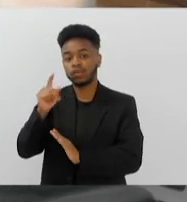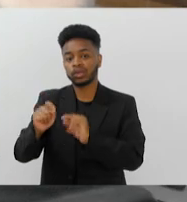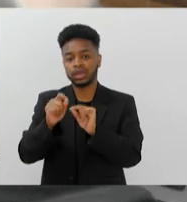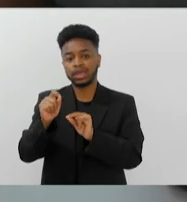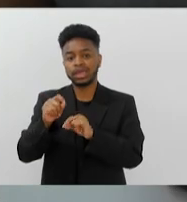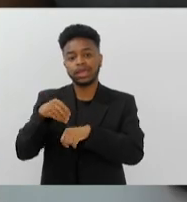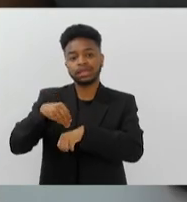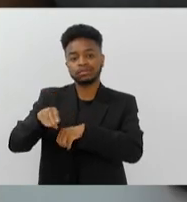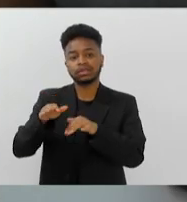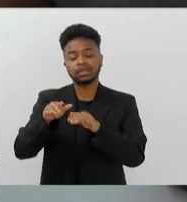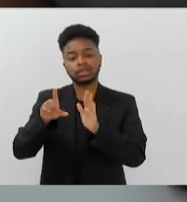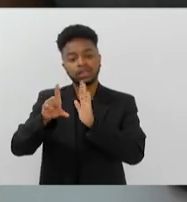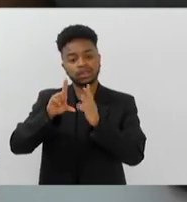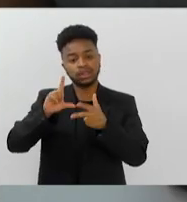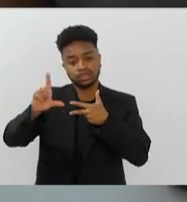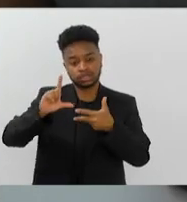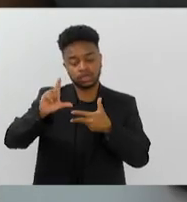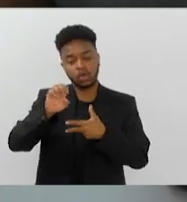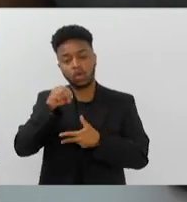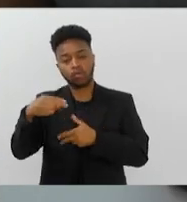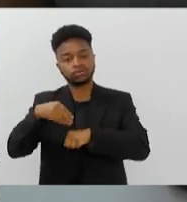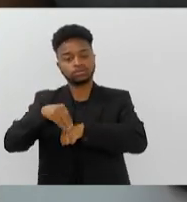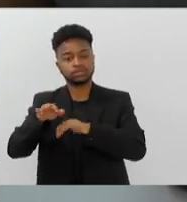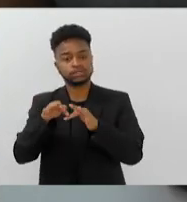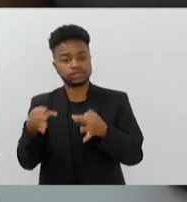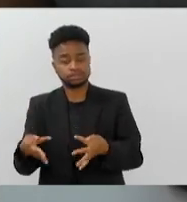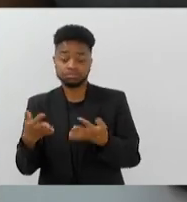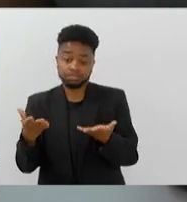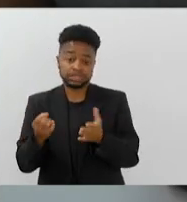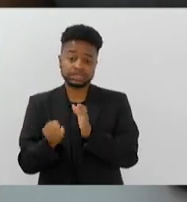tis. Estabelece a regra e acabou.